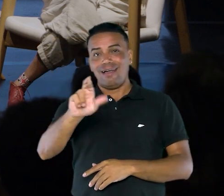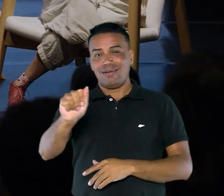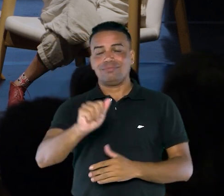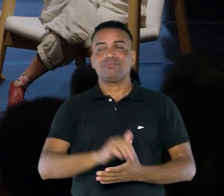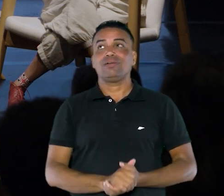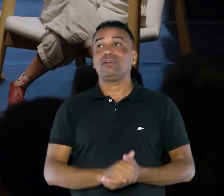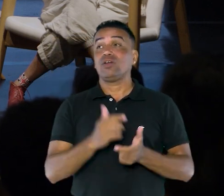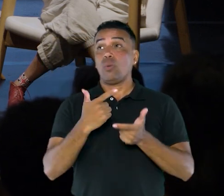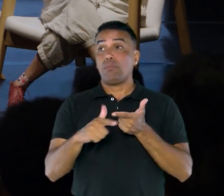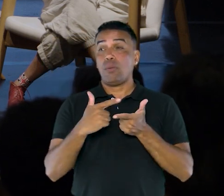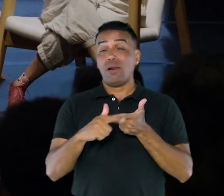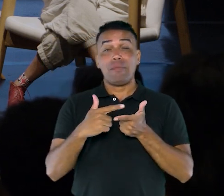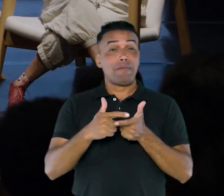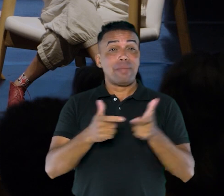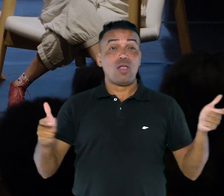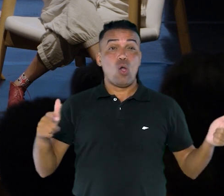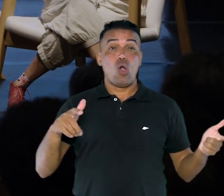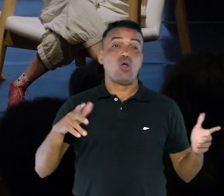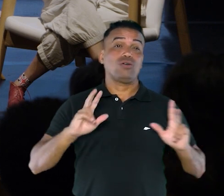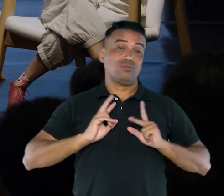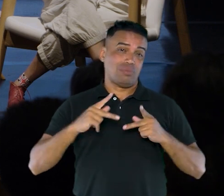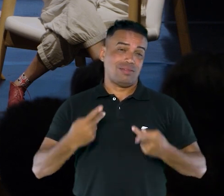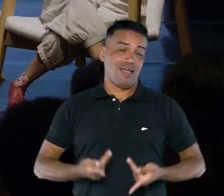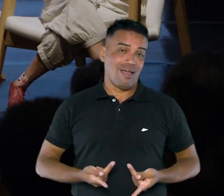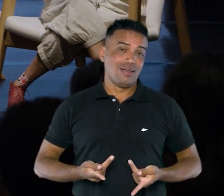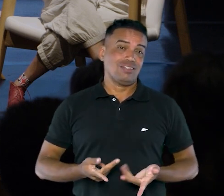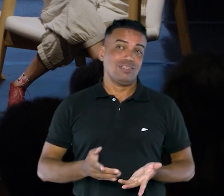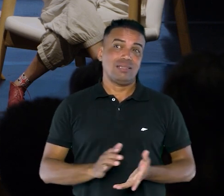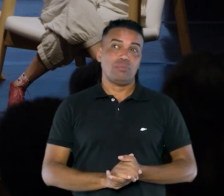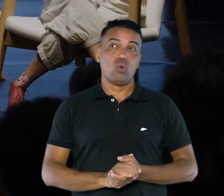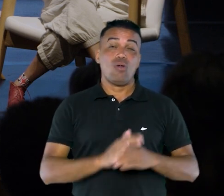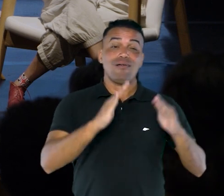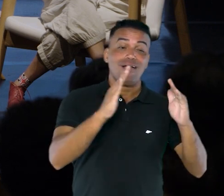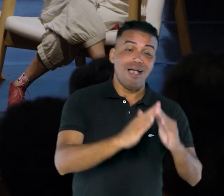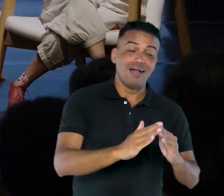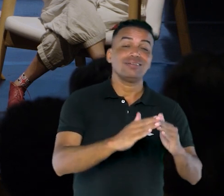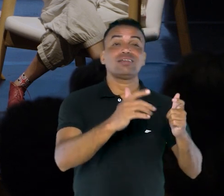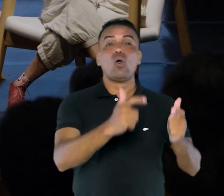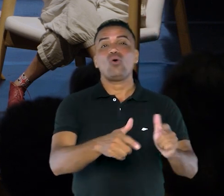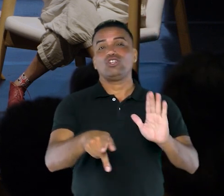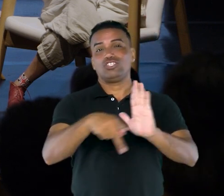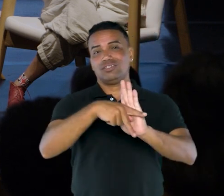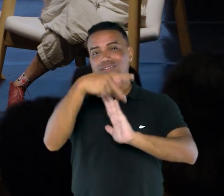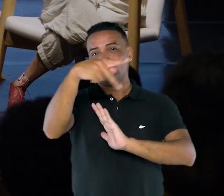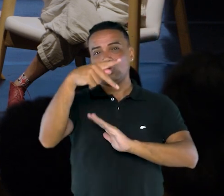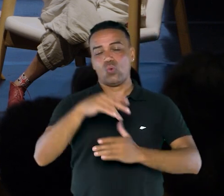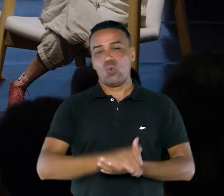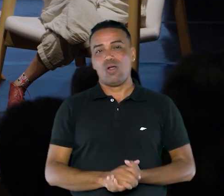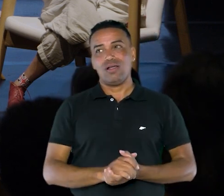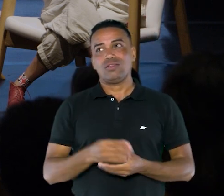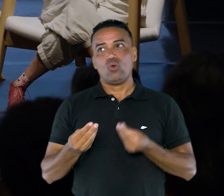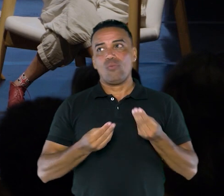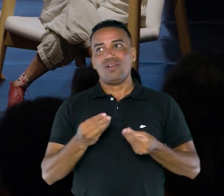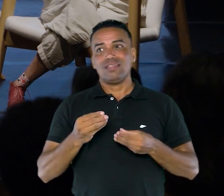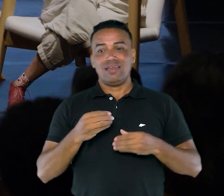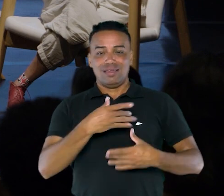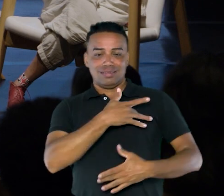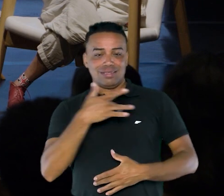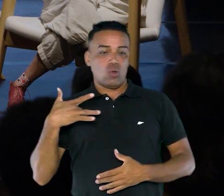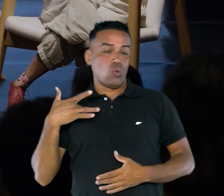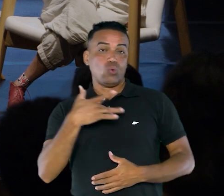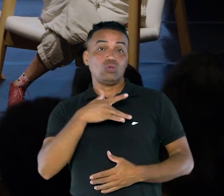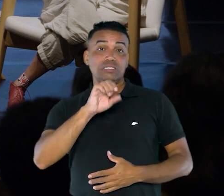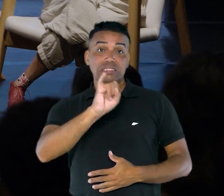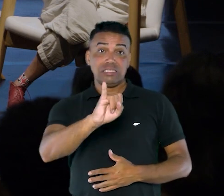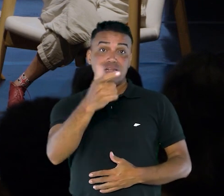da humanidade é a disputa por terra, a possibilidade de você ter uma casa, ter um chão onde morar. Como é que você vai ter saúde se você não tem